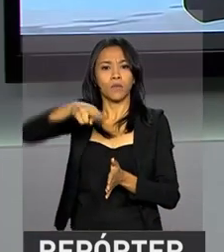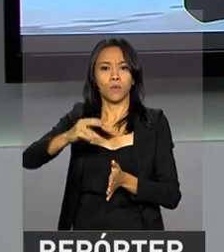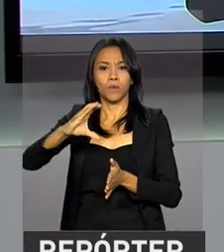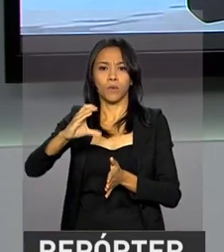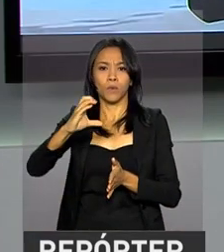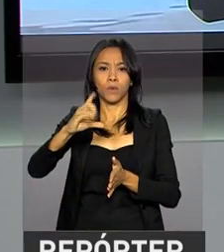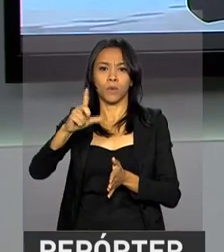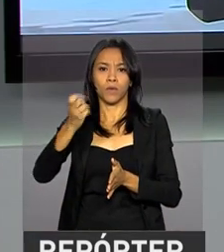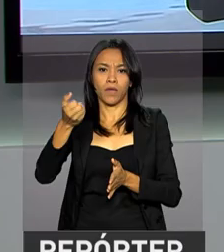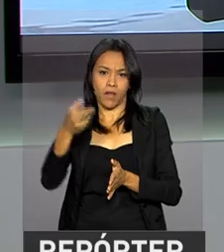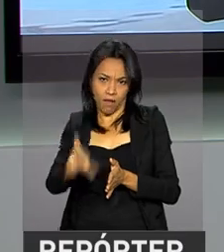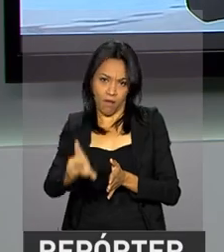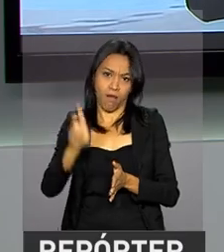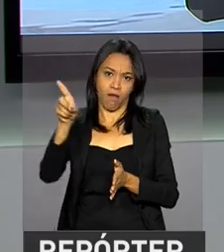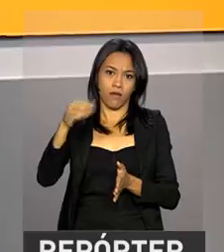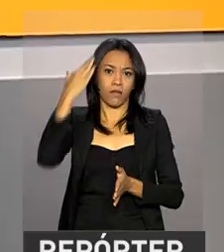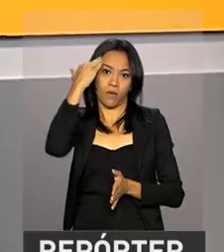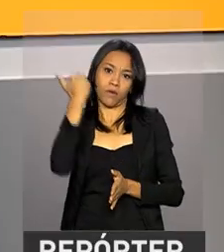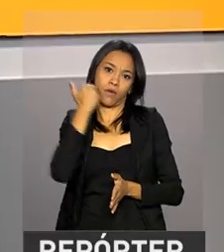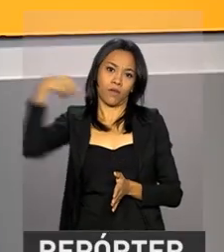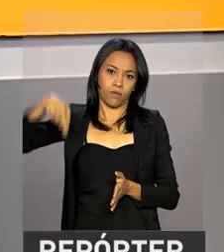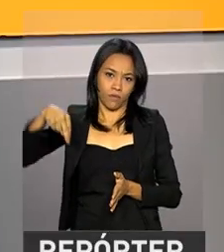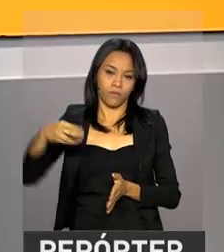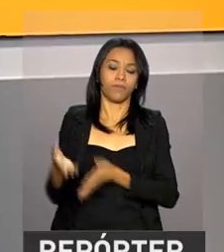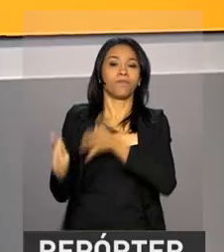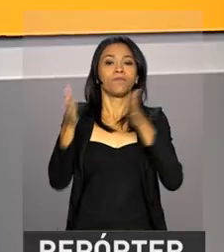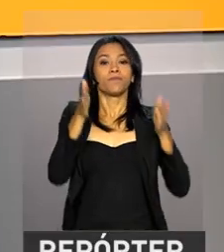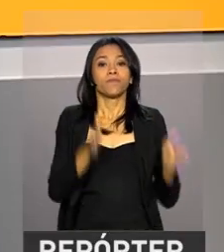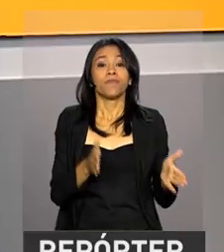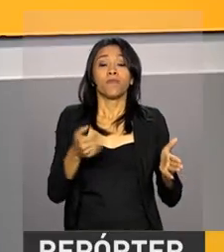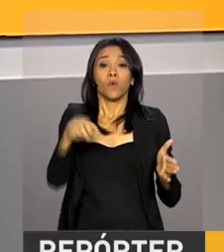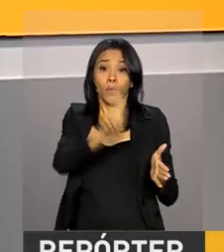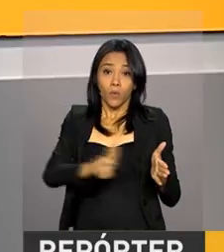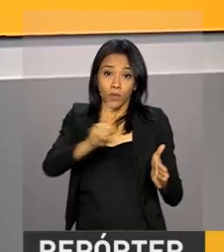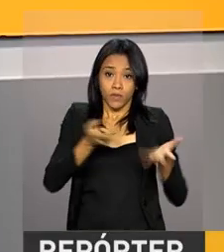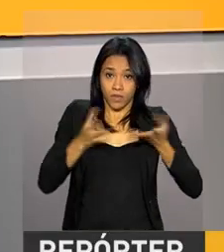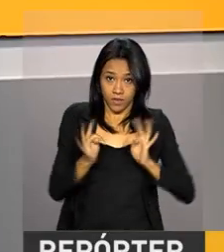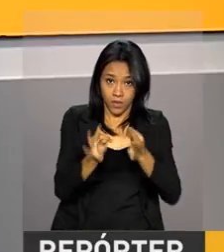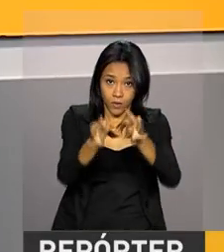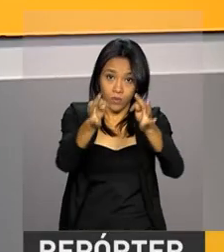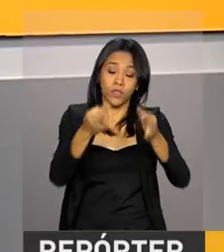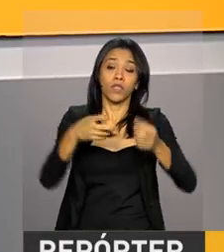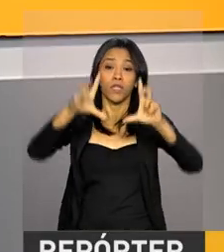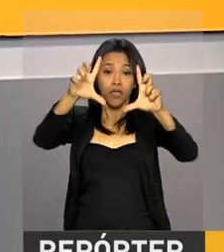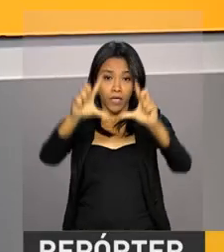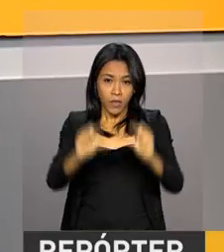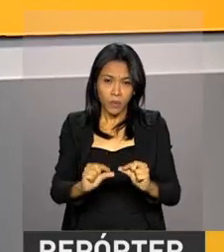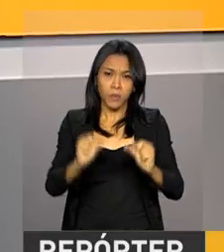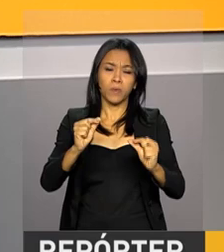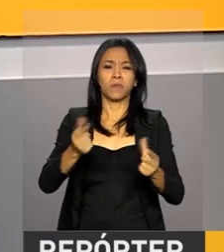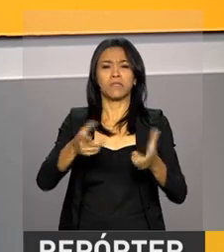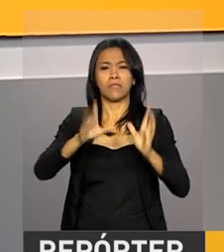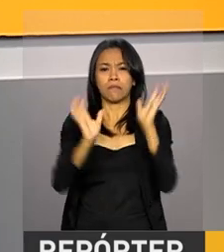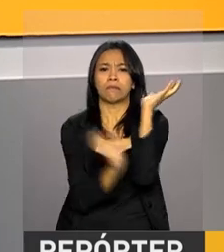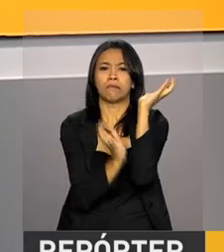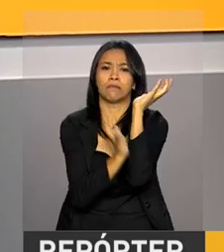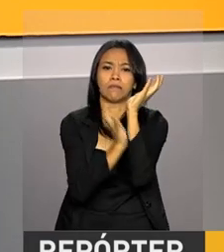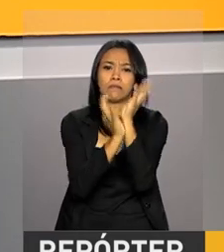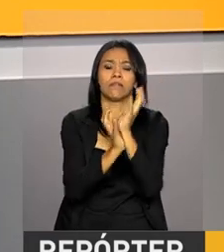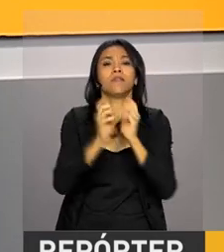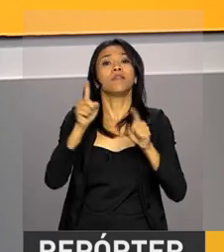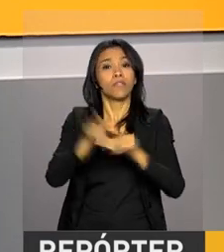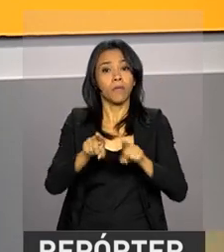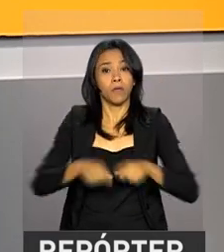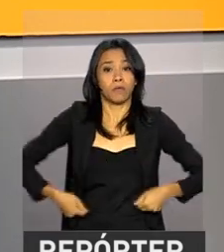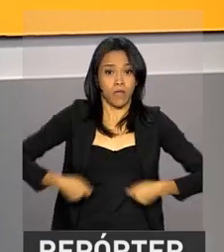Lilian. Obrigada, Ney. Uso de tecnologias que reduzem a burocracia e os custos, aumentam